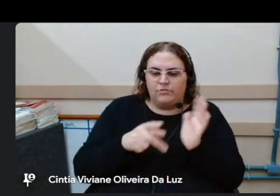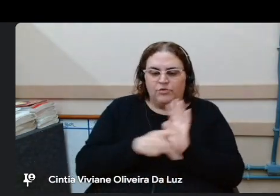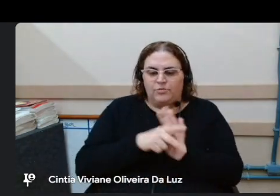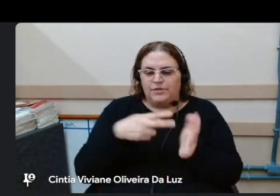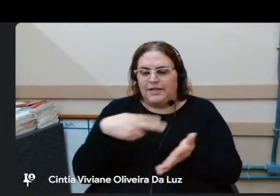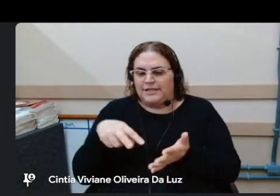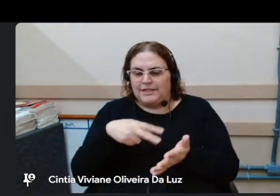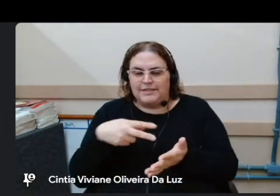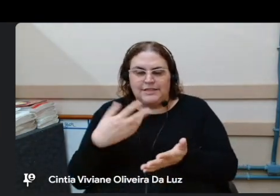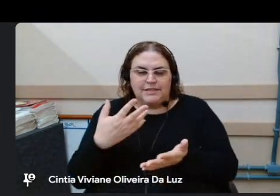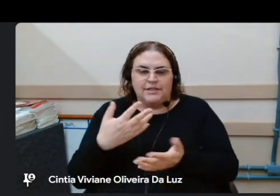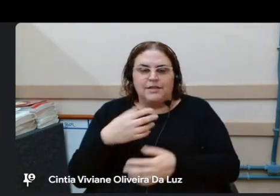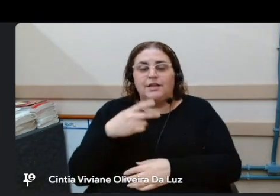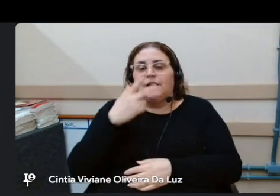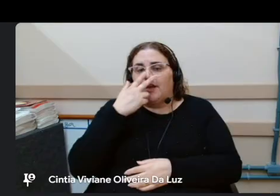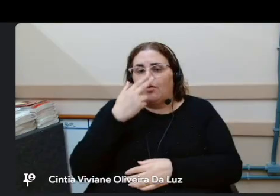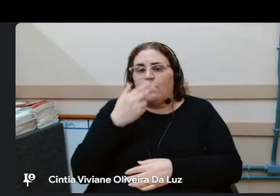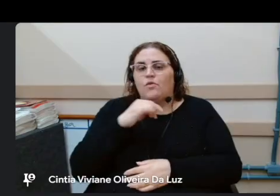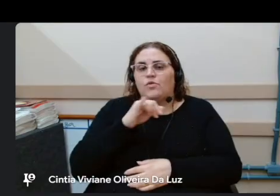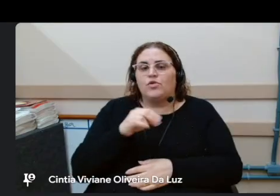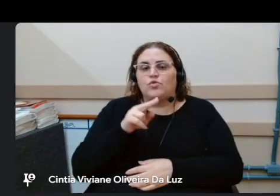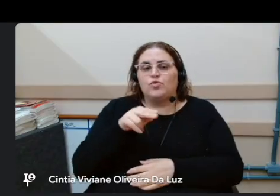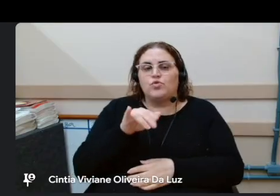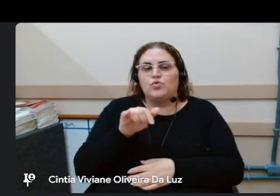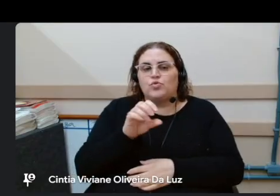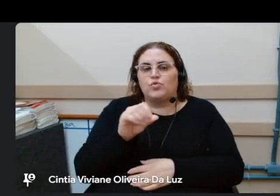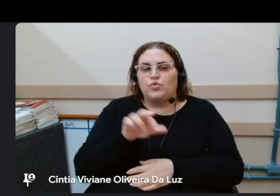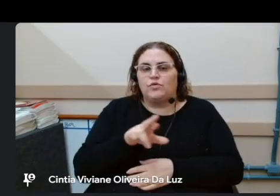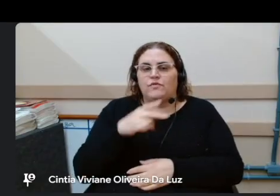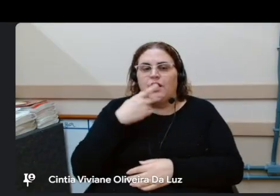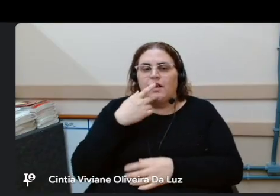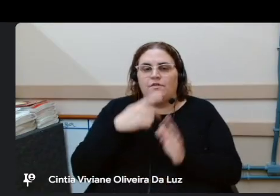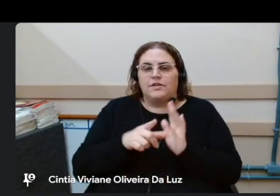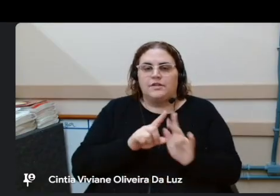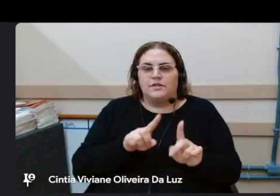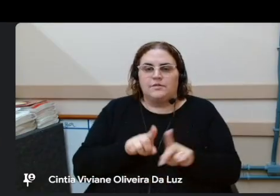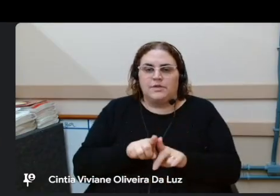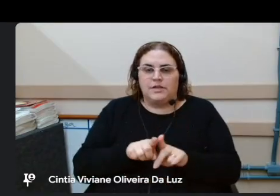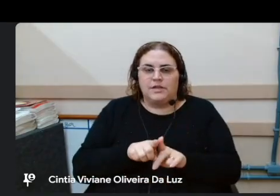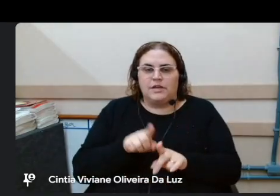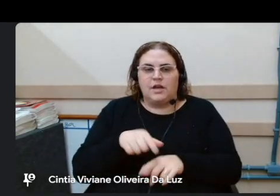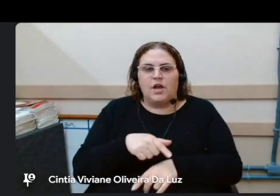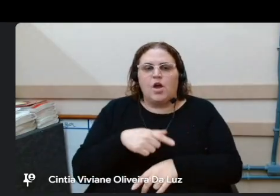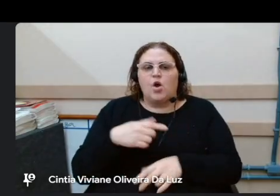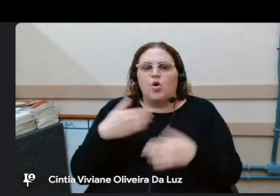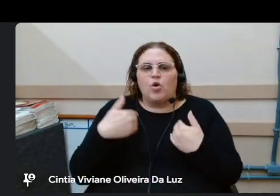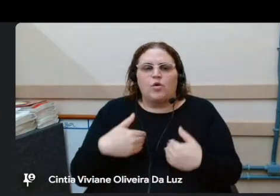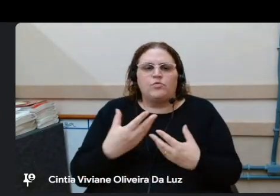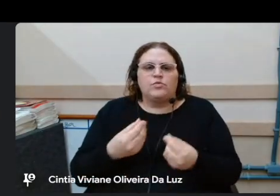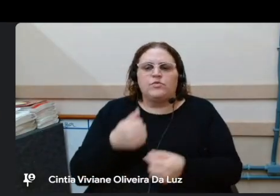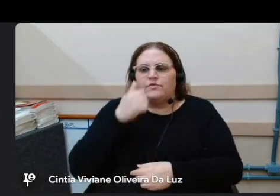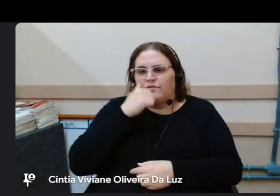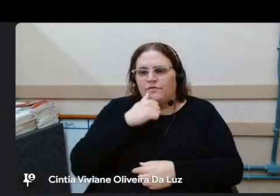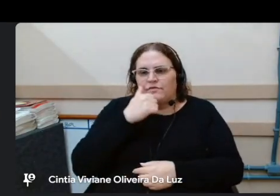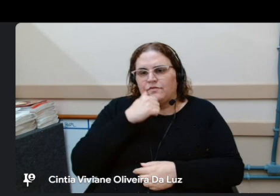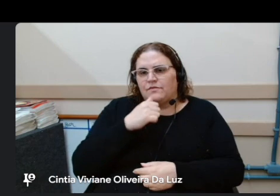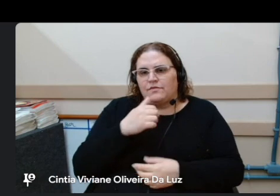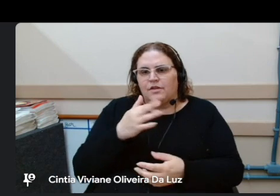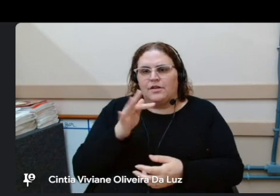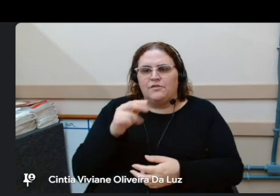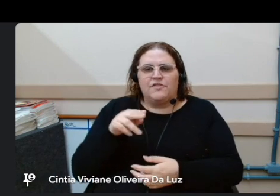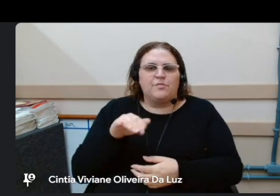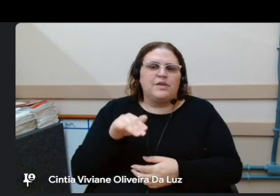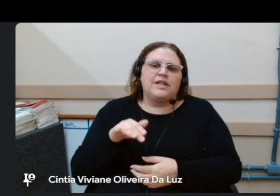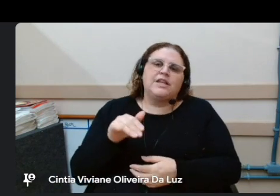vocabulário de dança né inclusive como o Júnior falava os corpos muito eh efeminados por